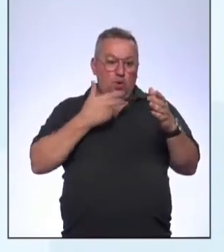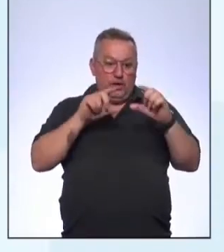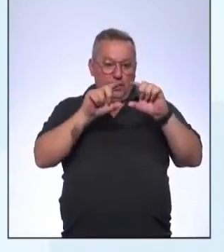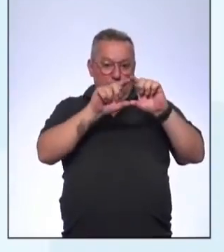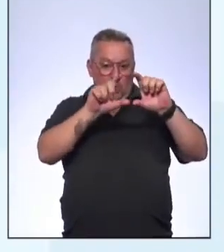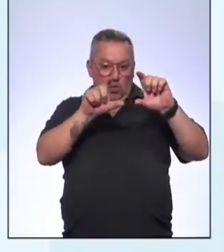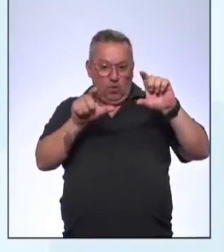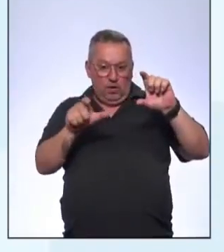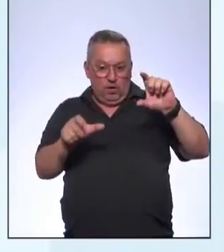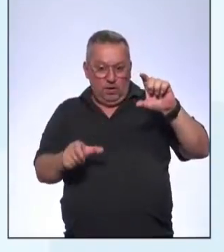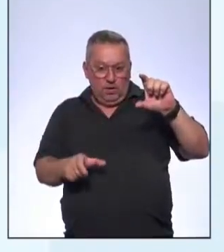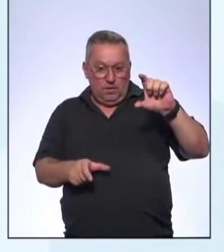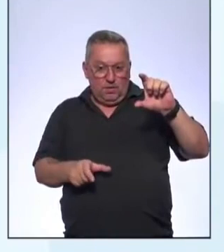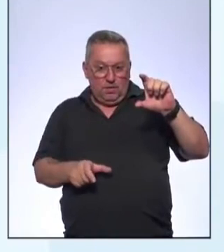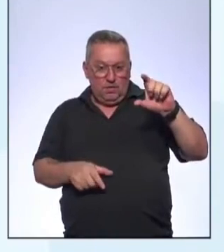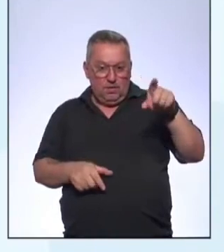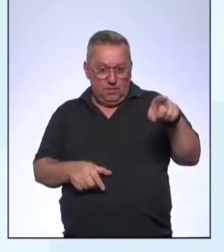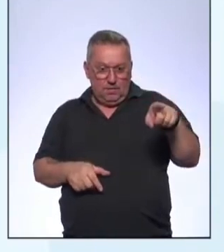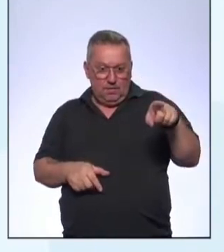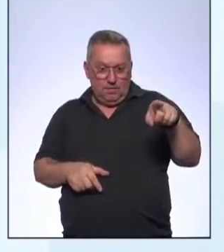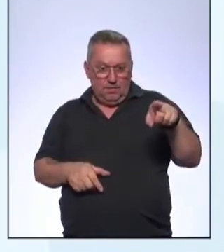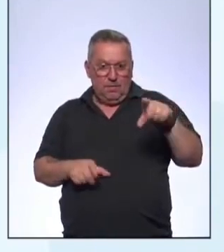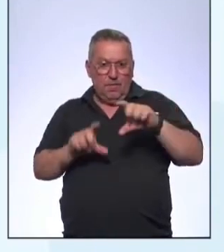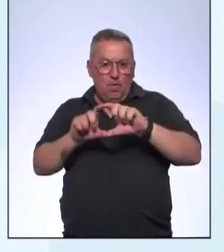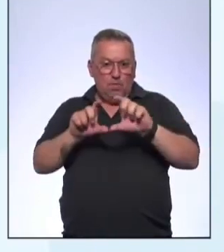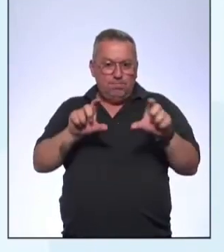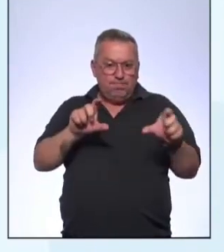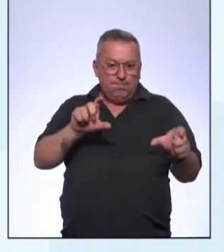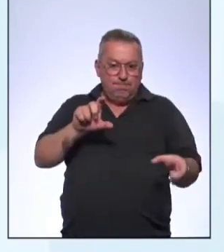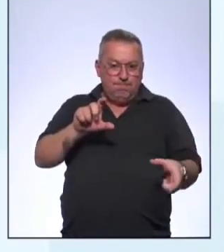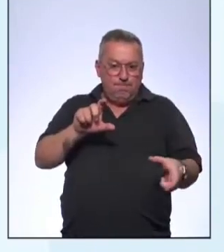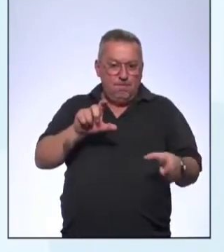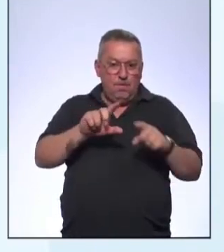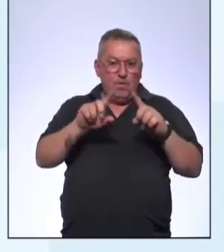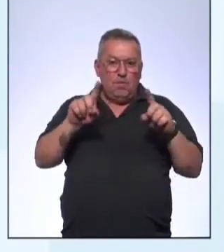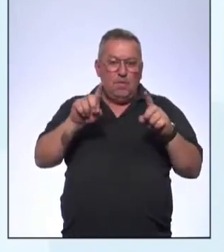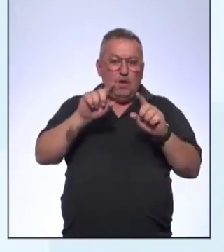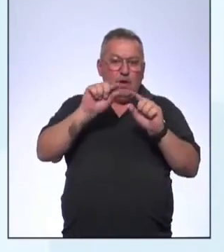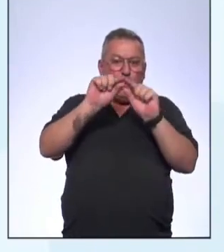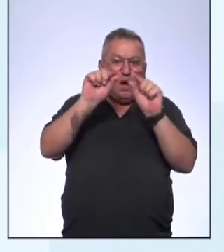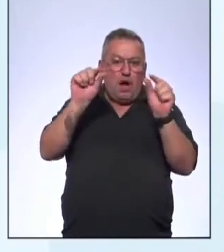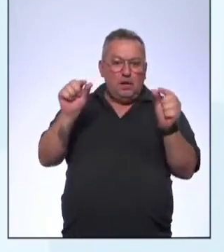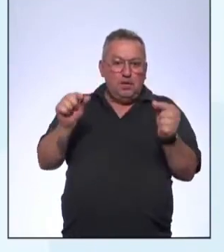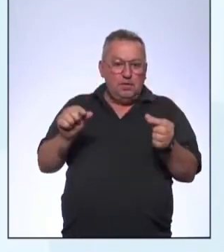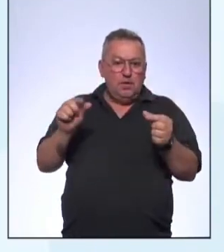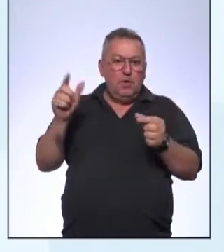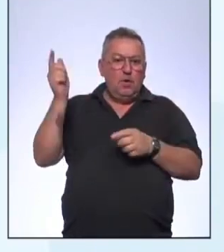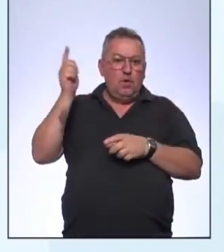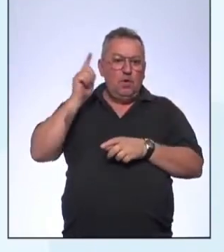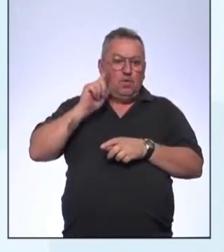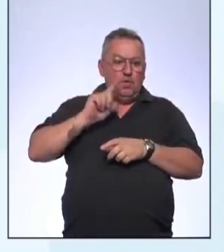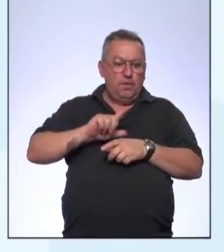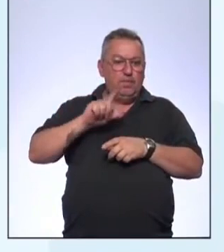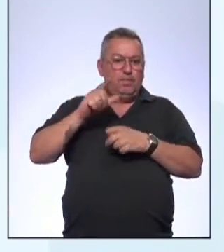da região colorida, no caso em azul ali, né? Para que os raios da circunferência que